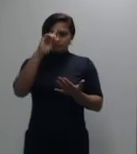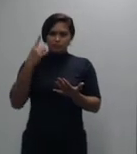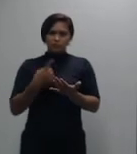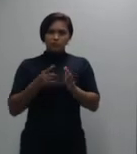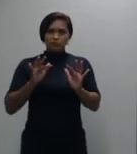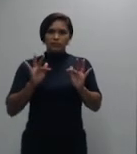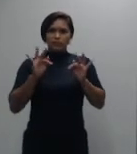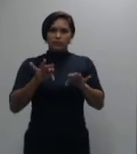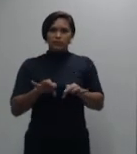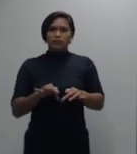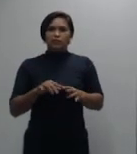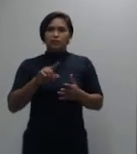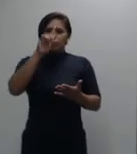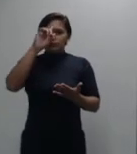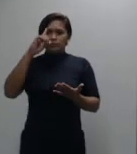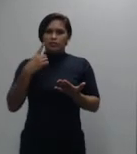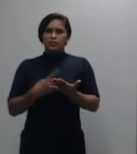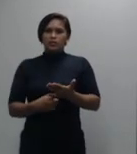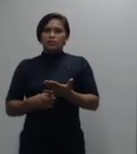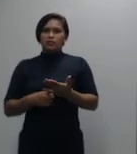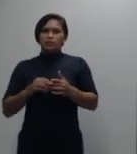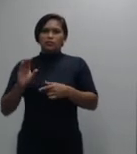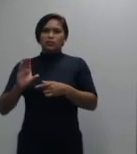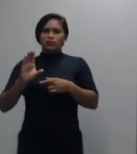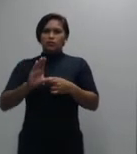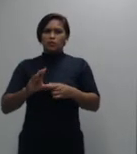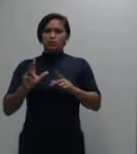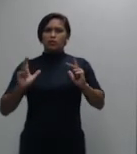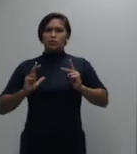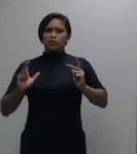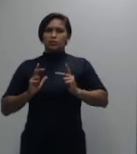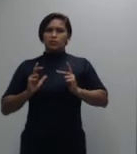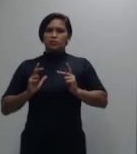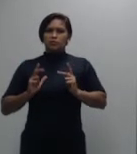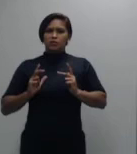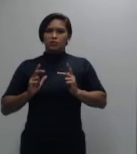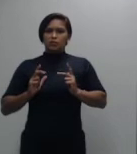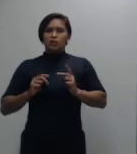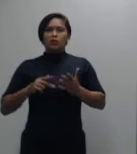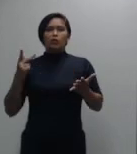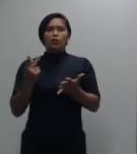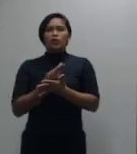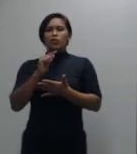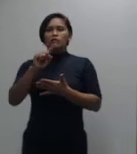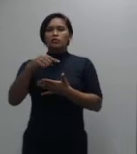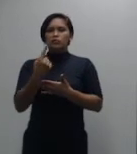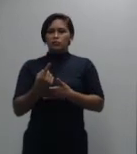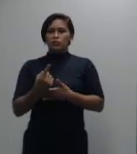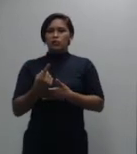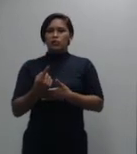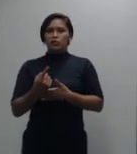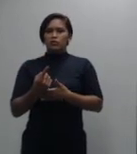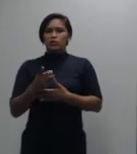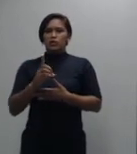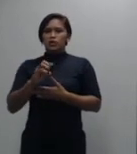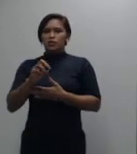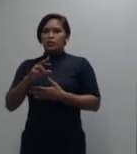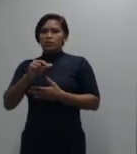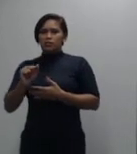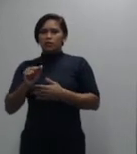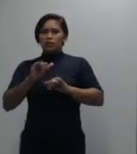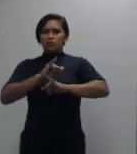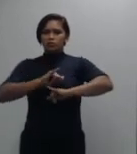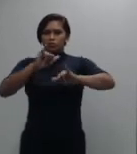foi a decisão do Conselho privado nesses termos que que aconteceu depois de bem Marco começou a divulgar